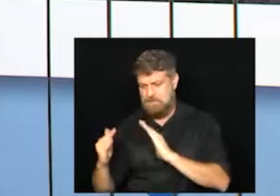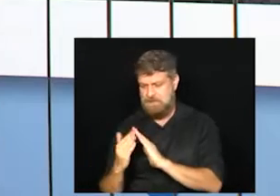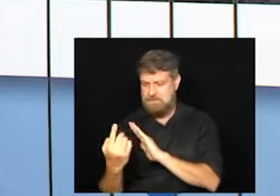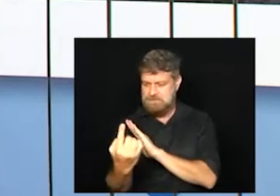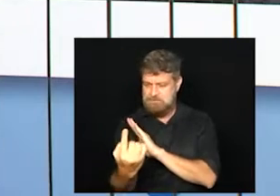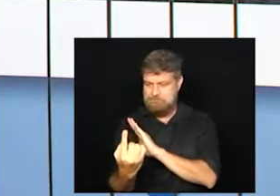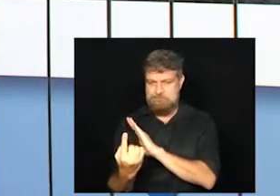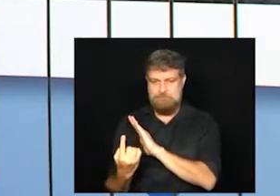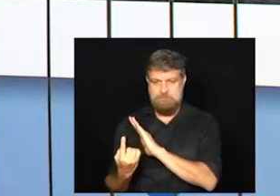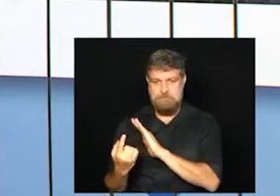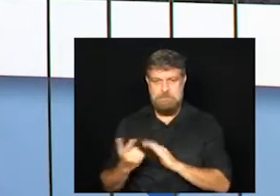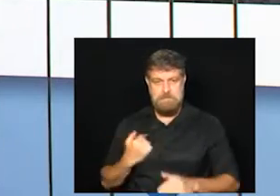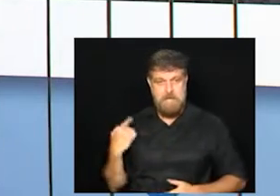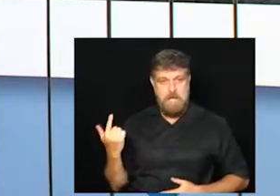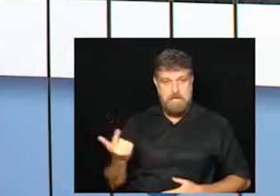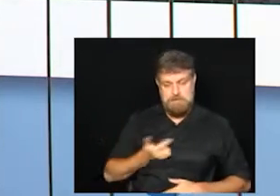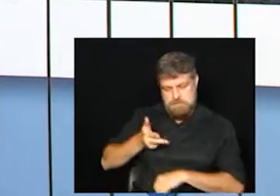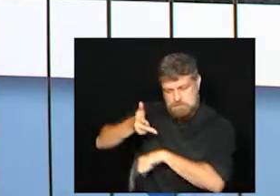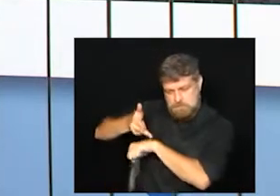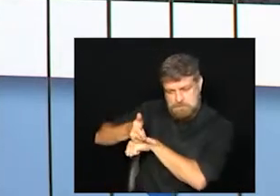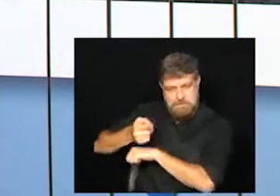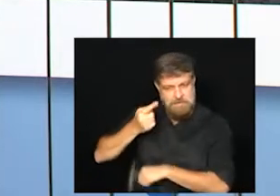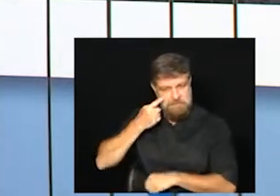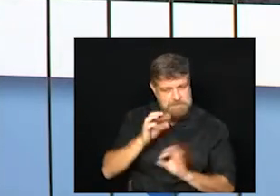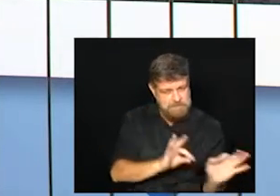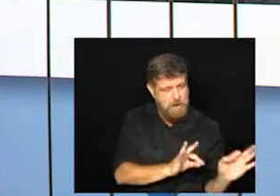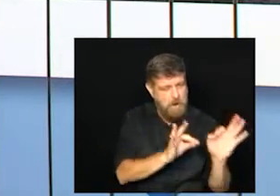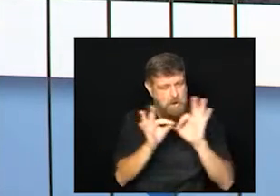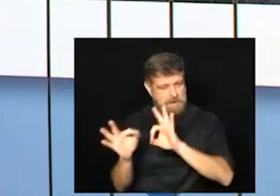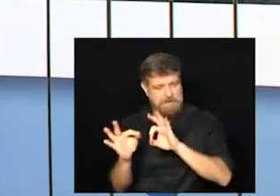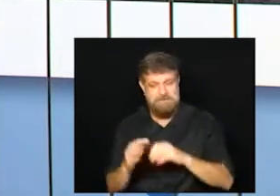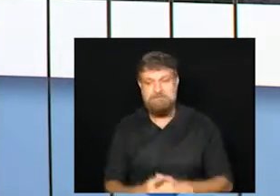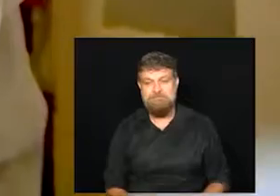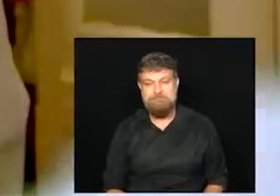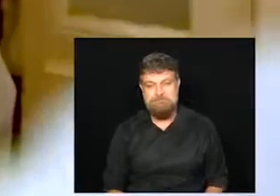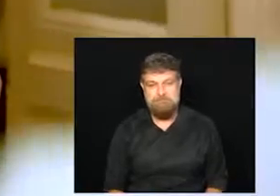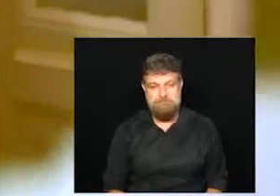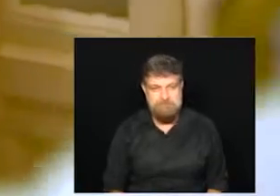foi acompanhada pela nossa reportagem e você confere agora.